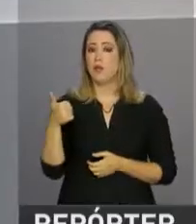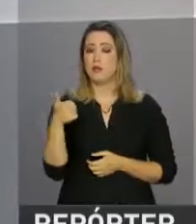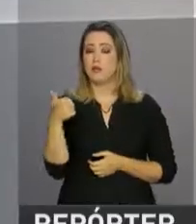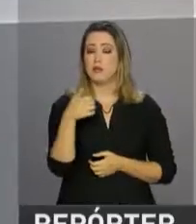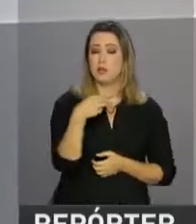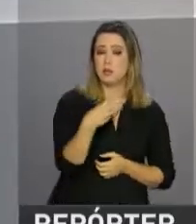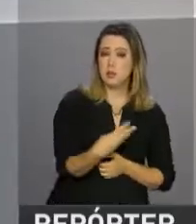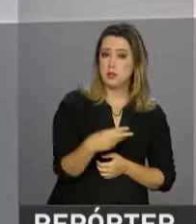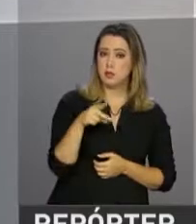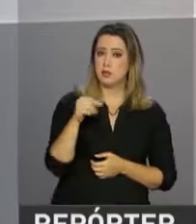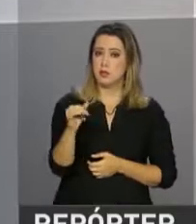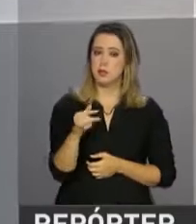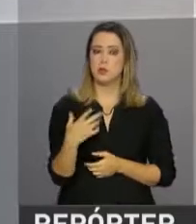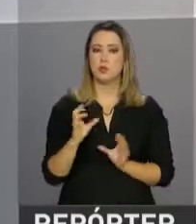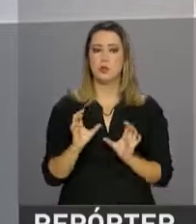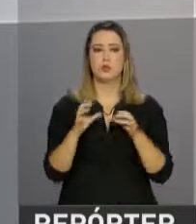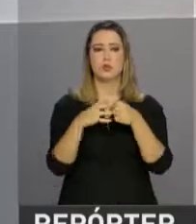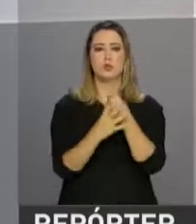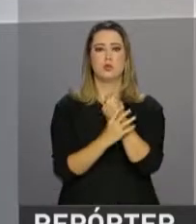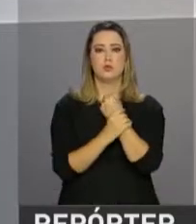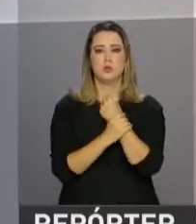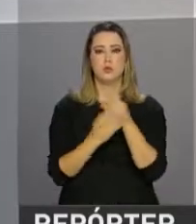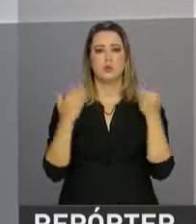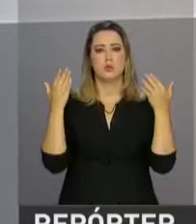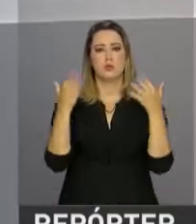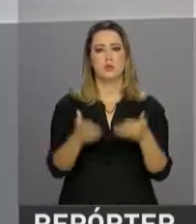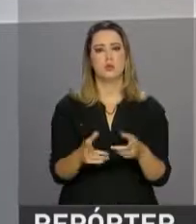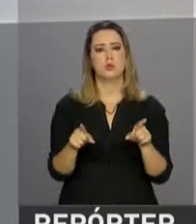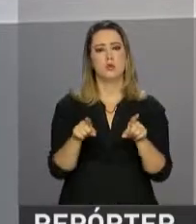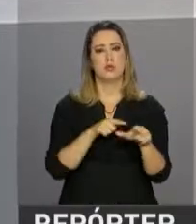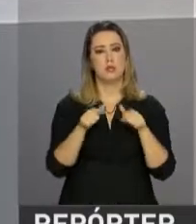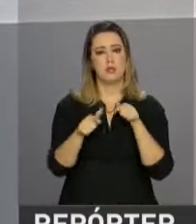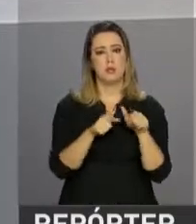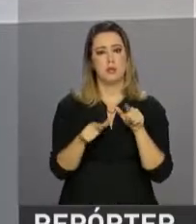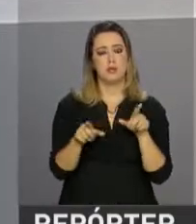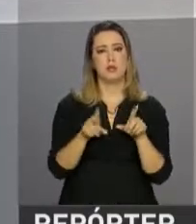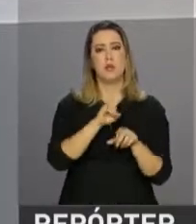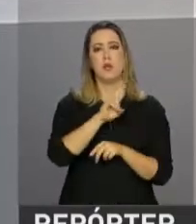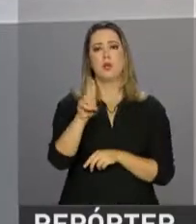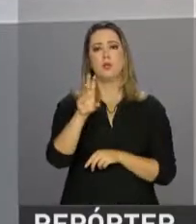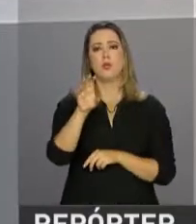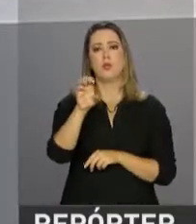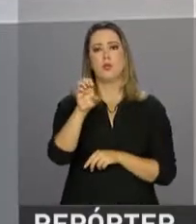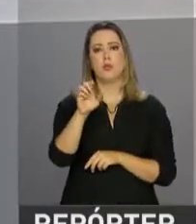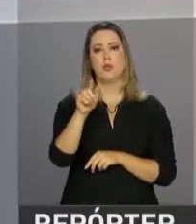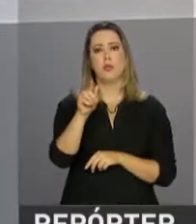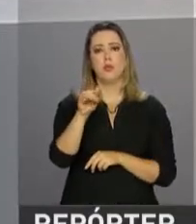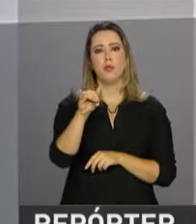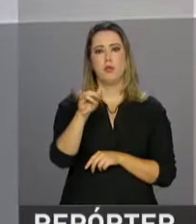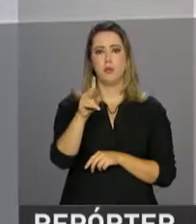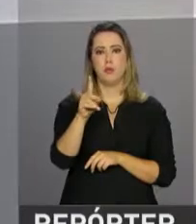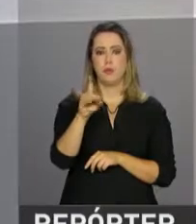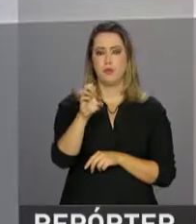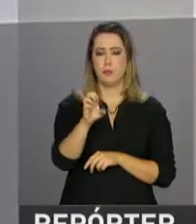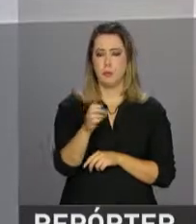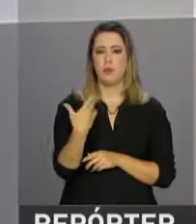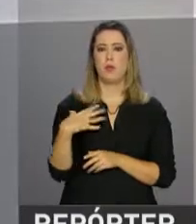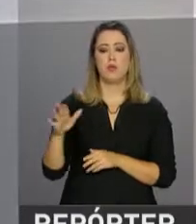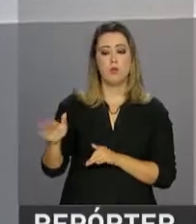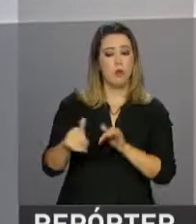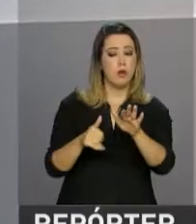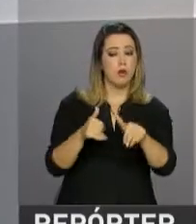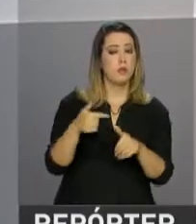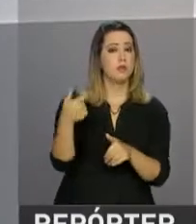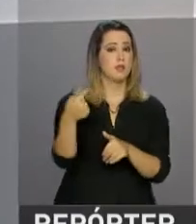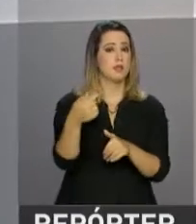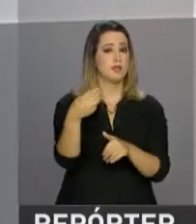dias os agentes de segurança que participam da operação é ge recolheram 73 mil 86 armas entre revólveres